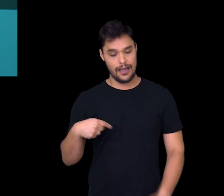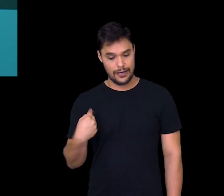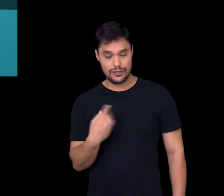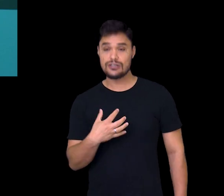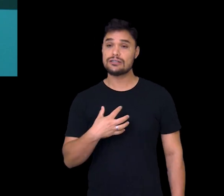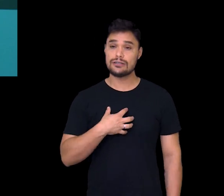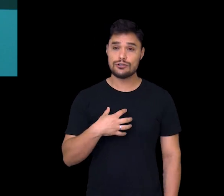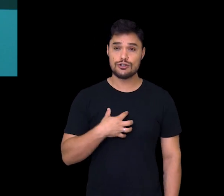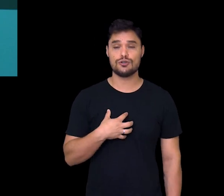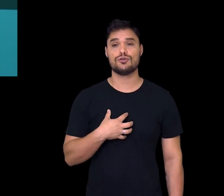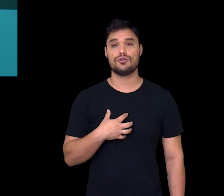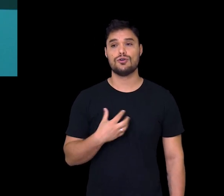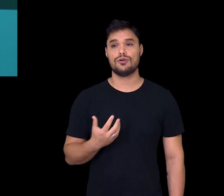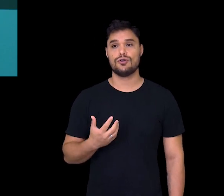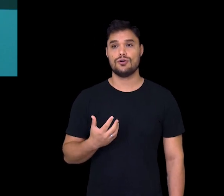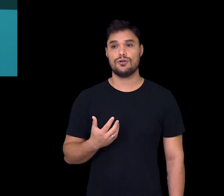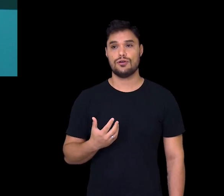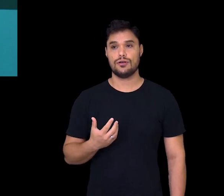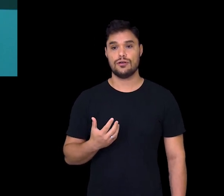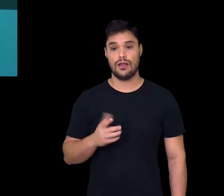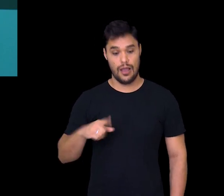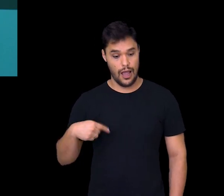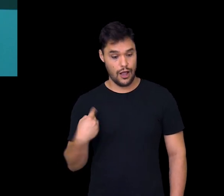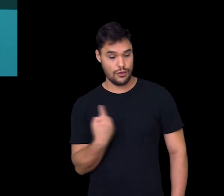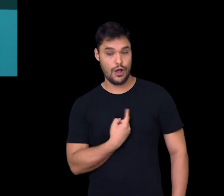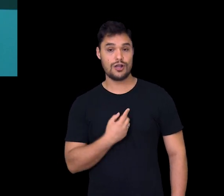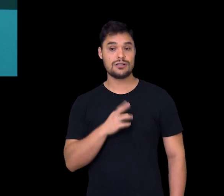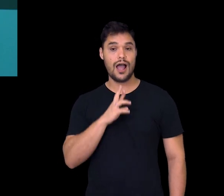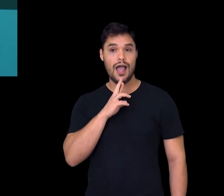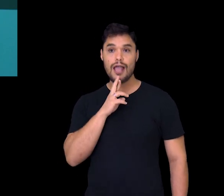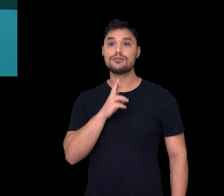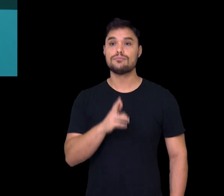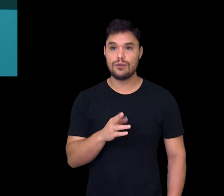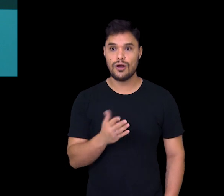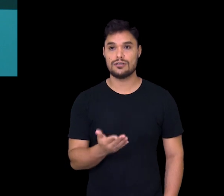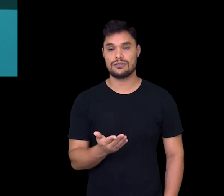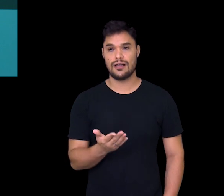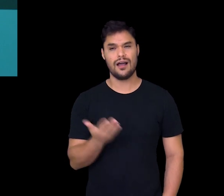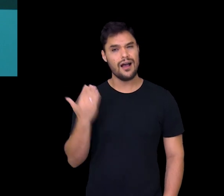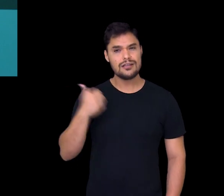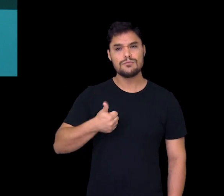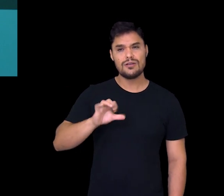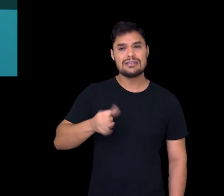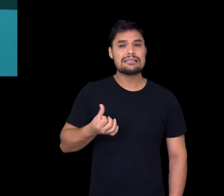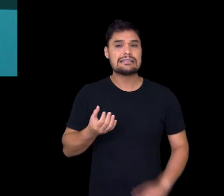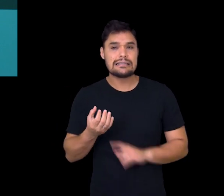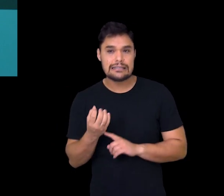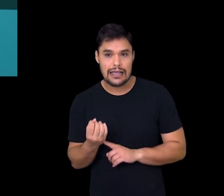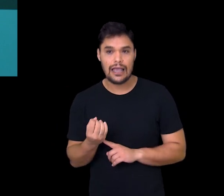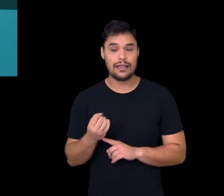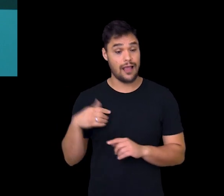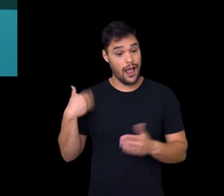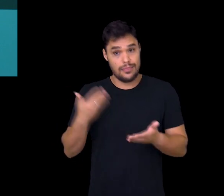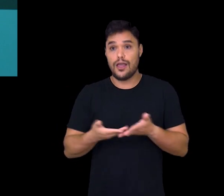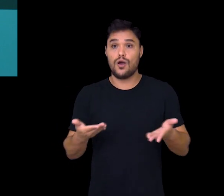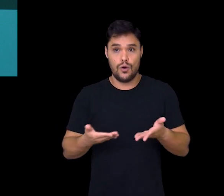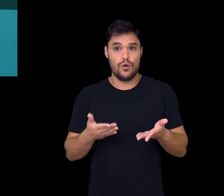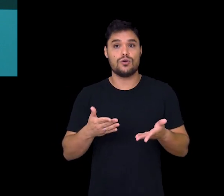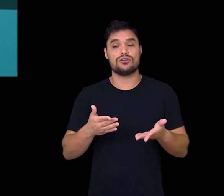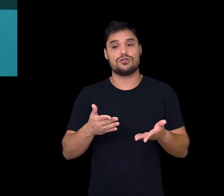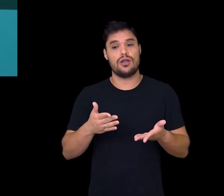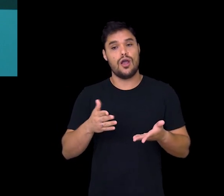nossa resposta antropofágica lá dos anos 60 ainda vale até hoje. O mundo se surpreendeu